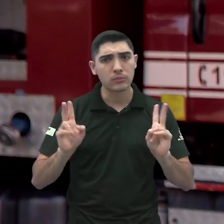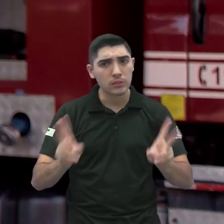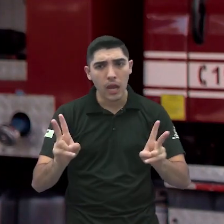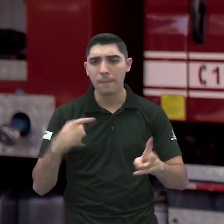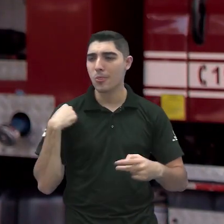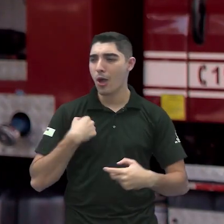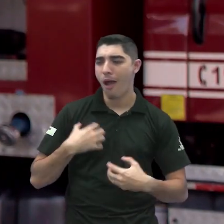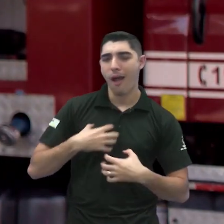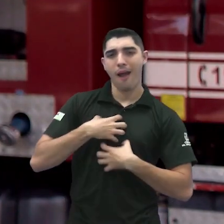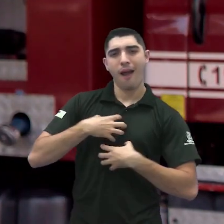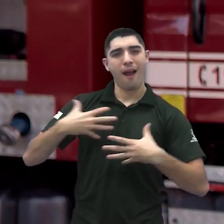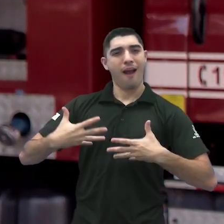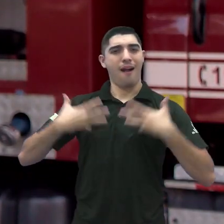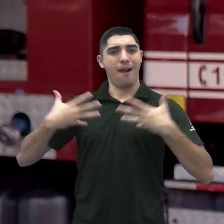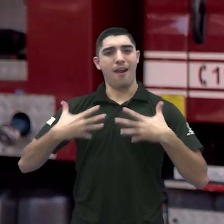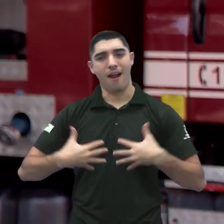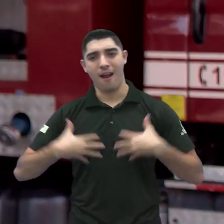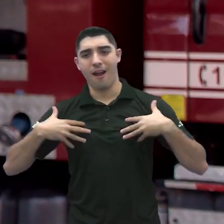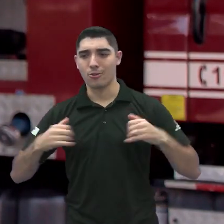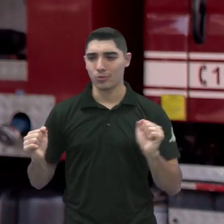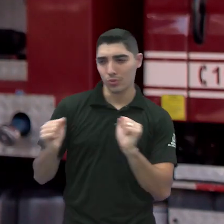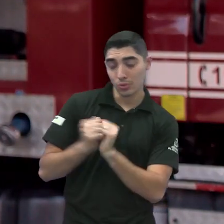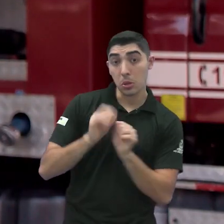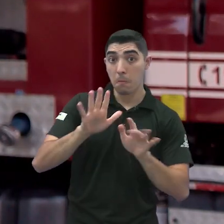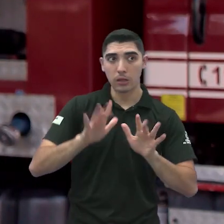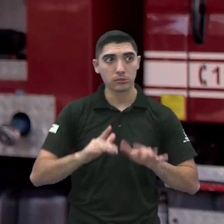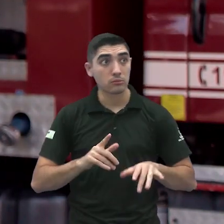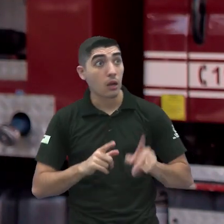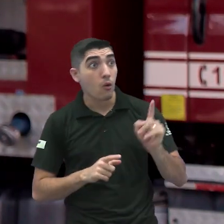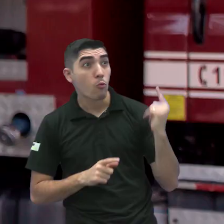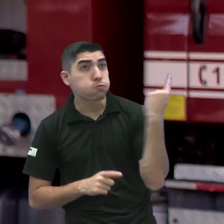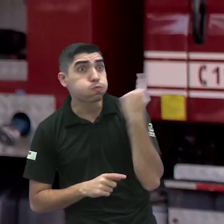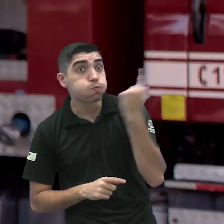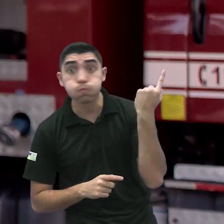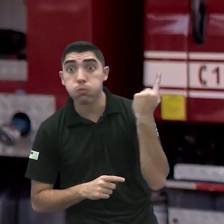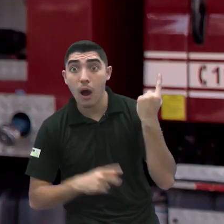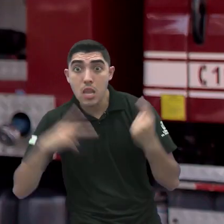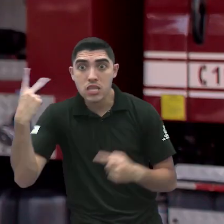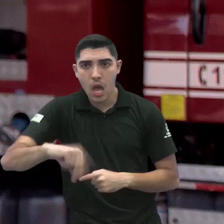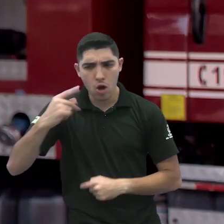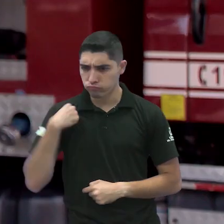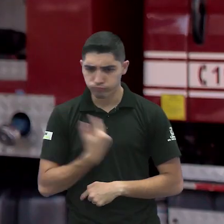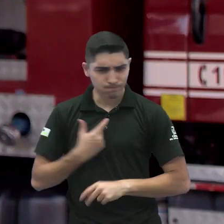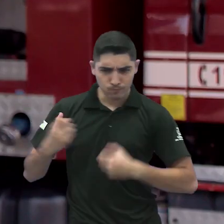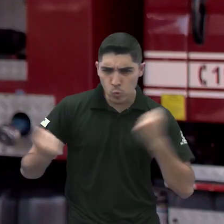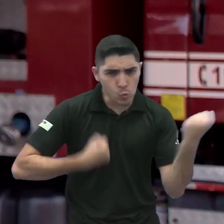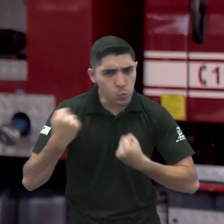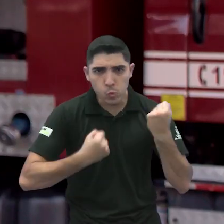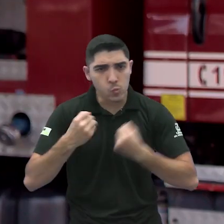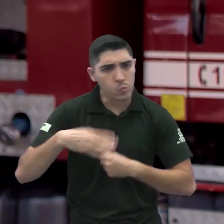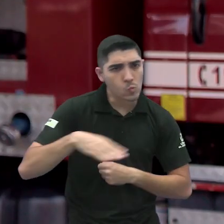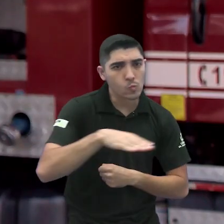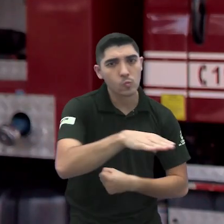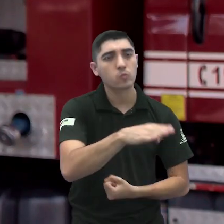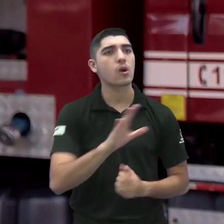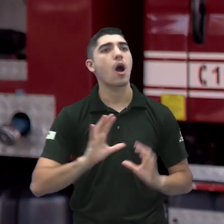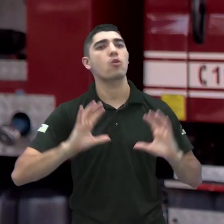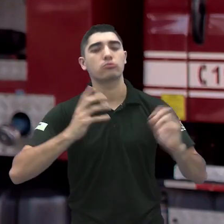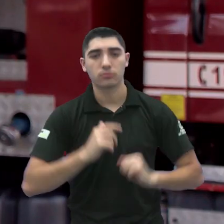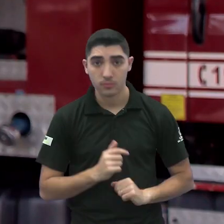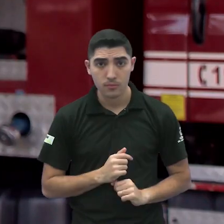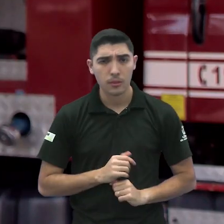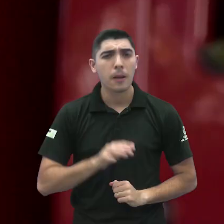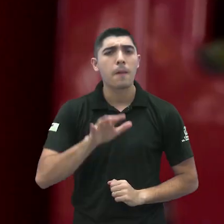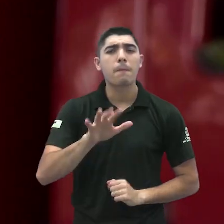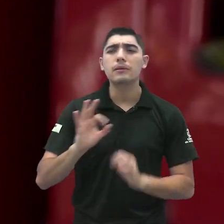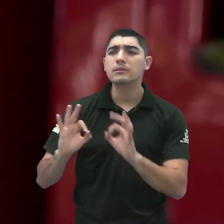gente está nos momentos ali feliz com o pessoal, mas à disposição, né? Se o alarme tocar, a gente tem que sair com brevidade e atender